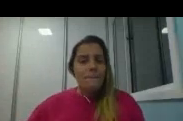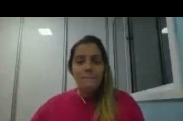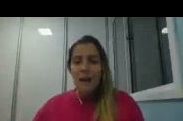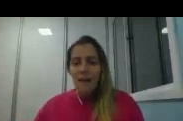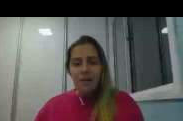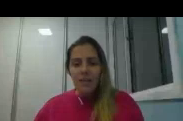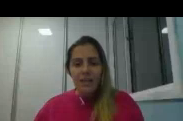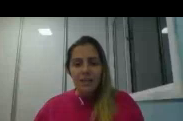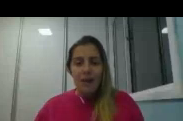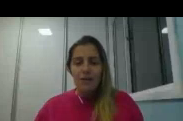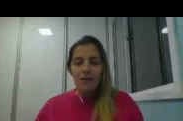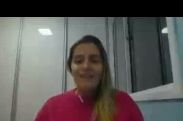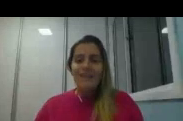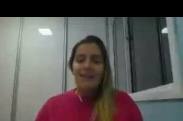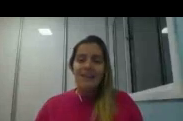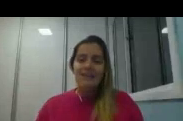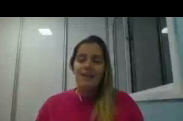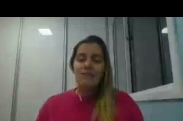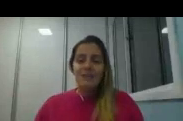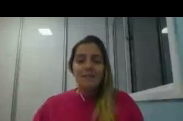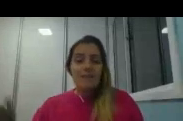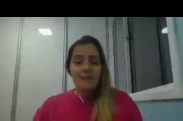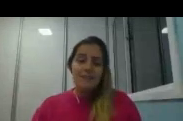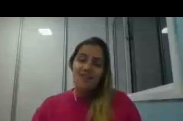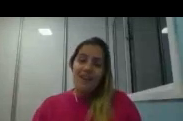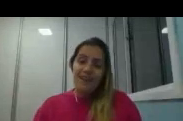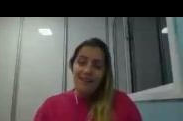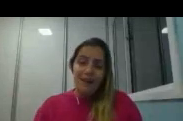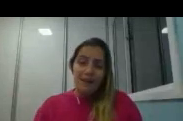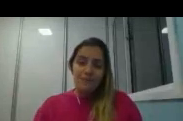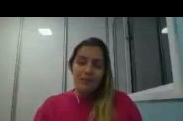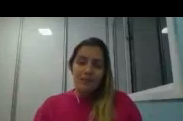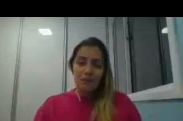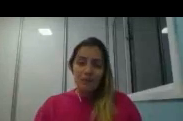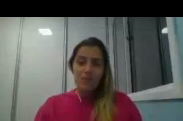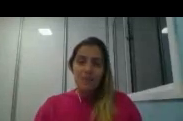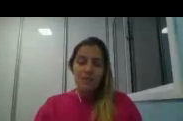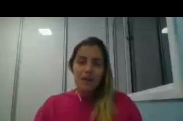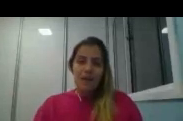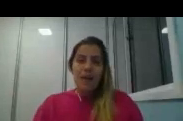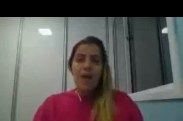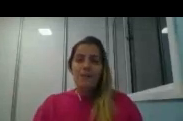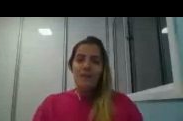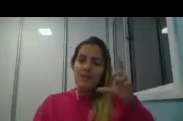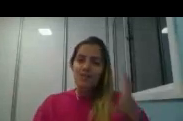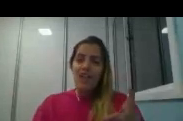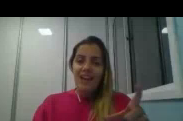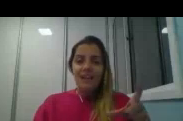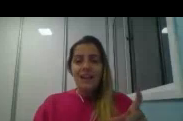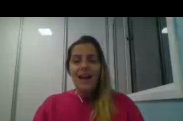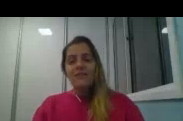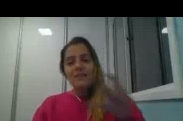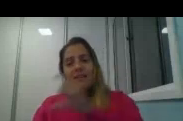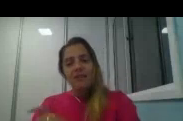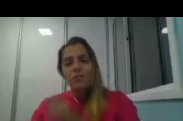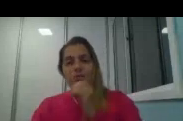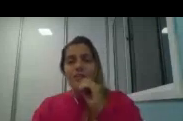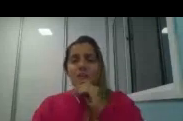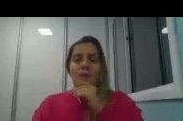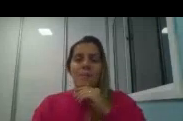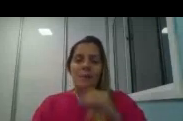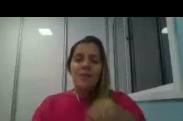desenvolvimento, a maioria delas, você tem vacina de RNA sendo produzido. É uma sequência de RNA que vai